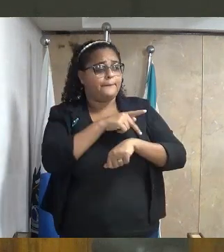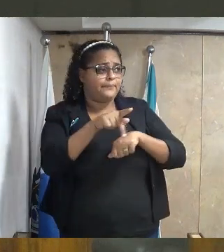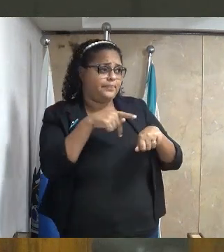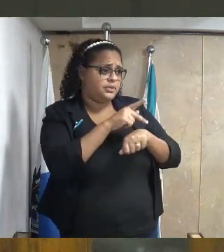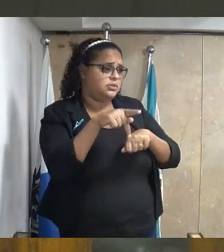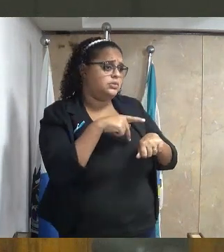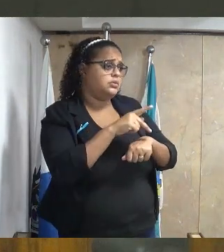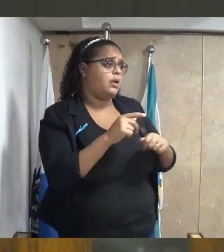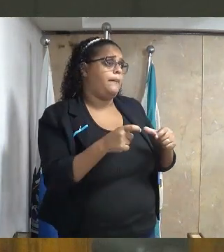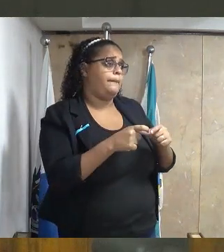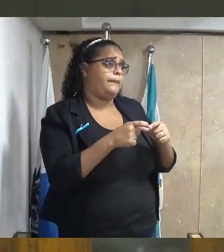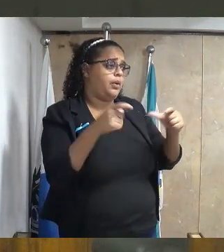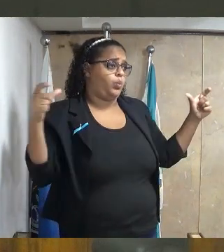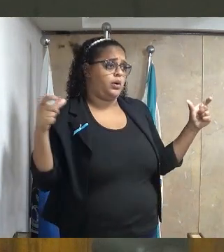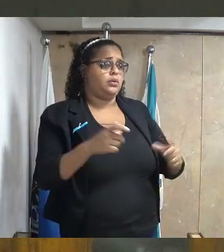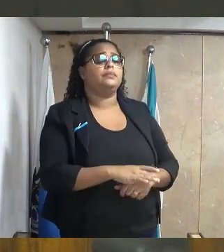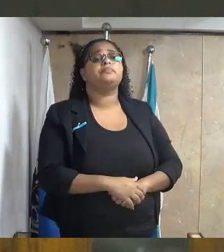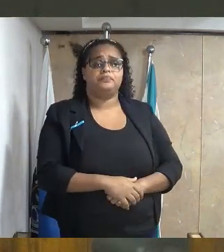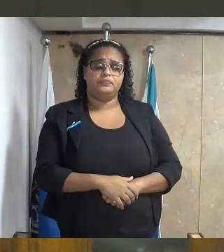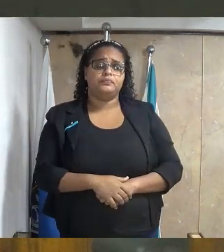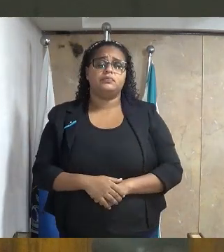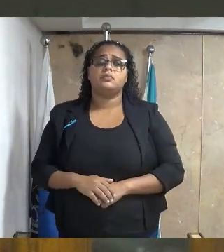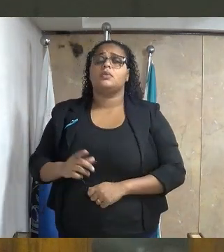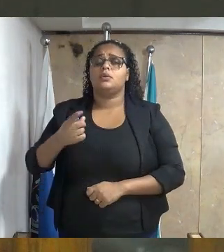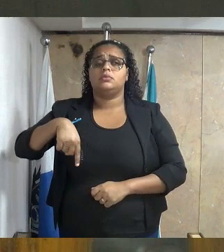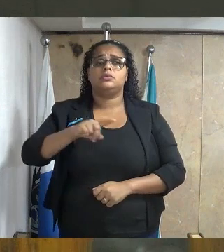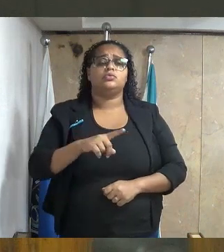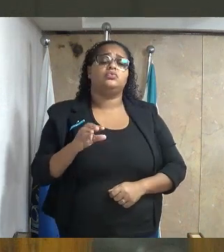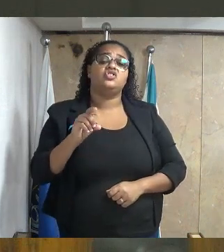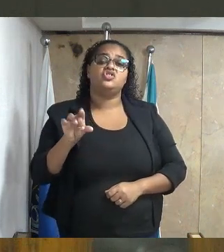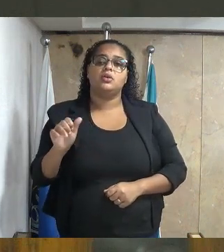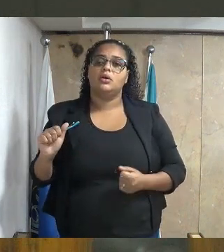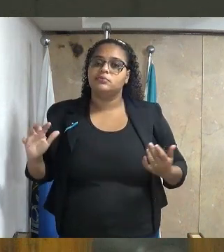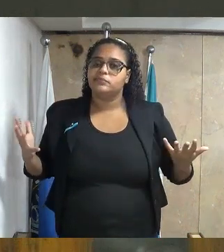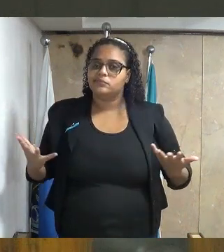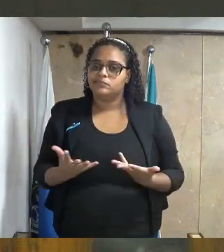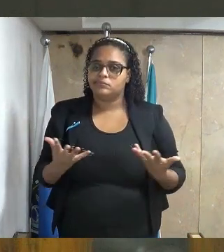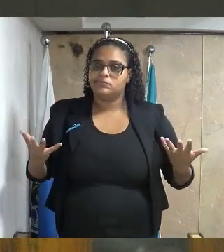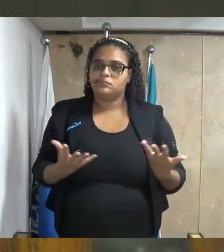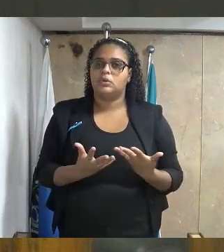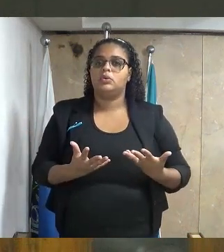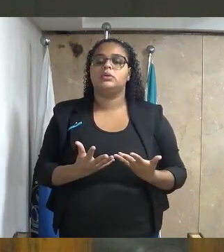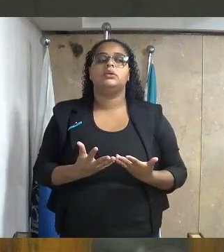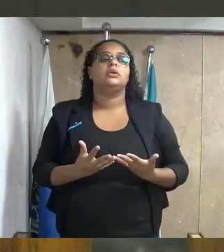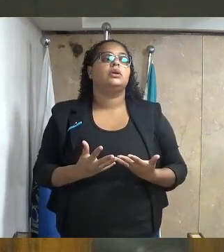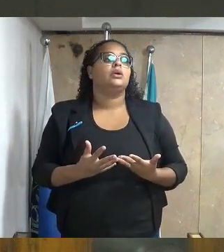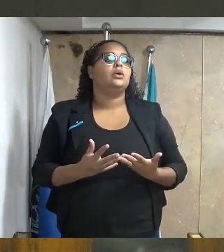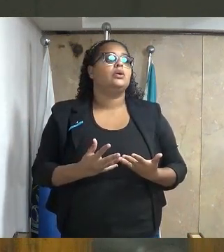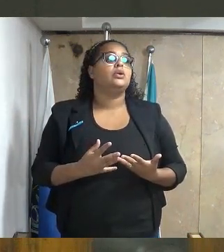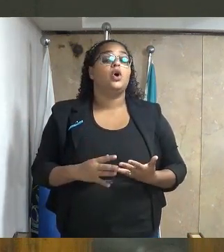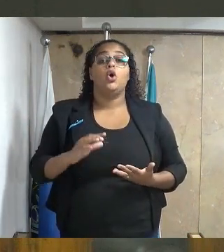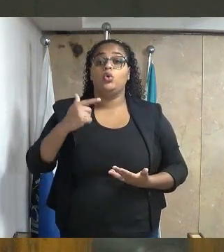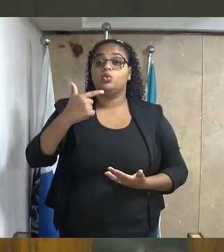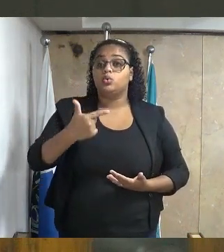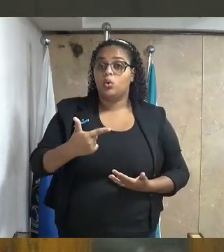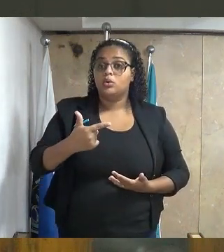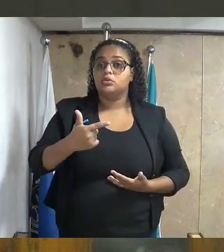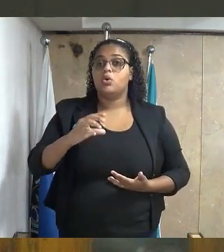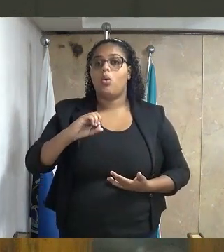maioria, e ainda nos dias de hoje, como há 2, 3 dias